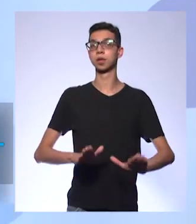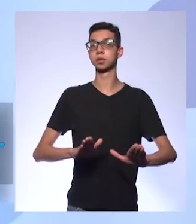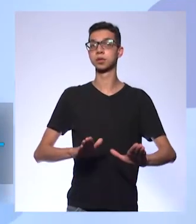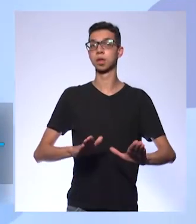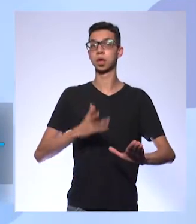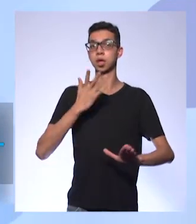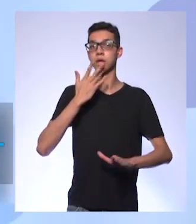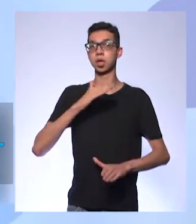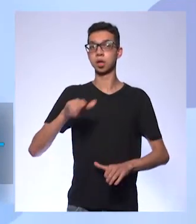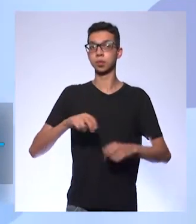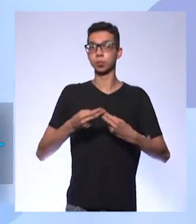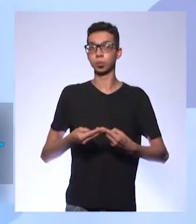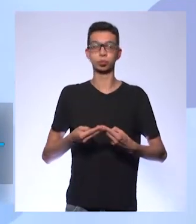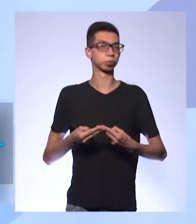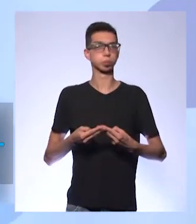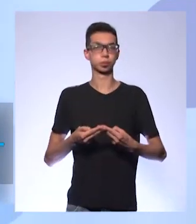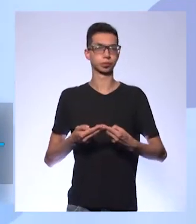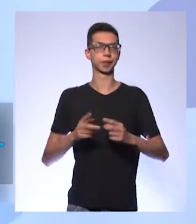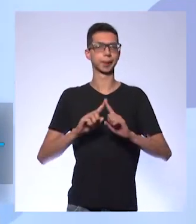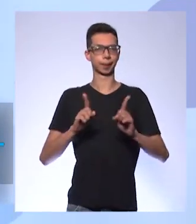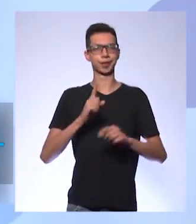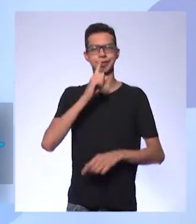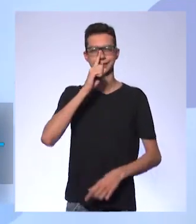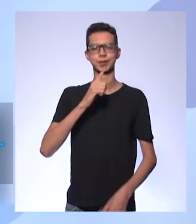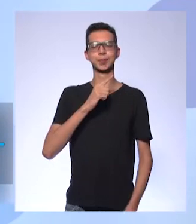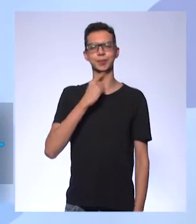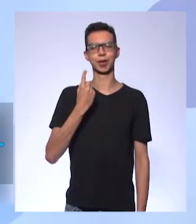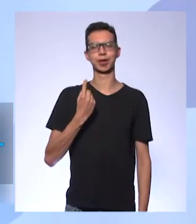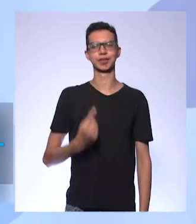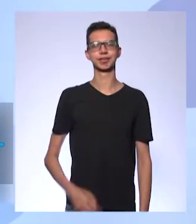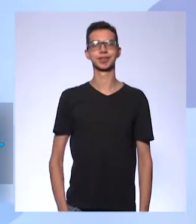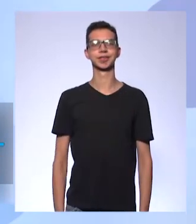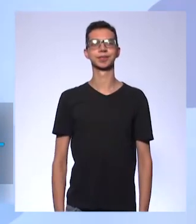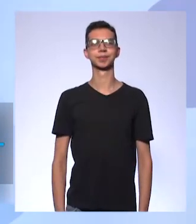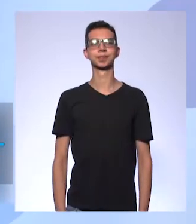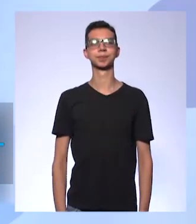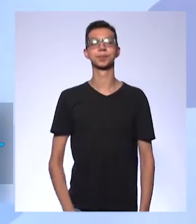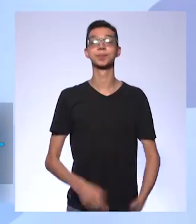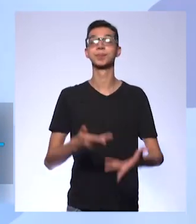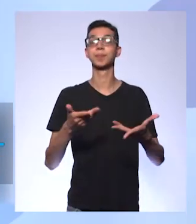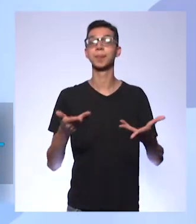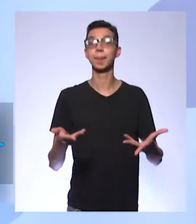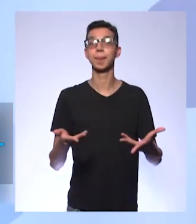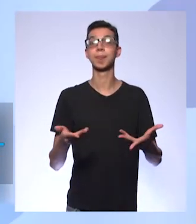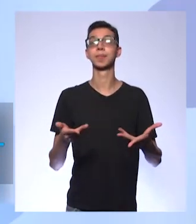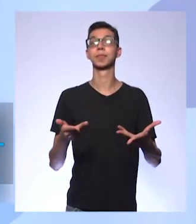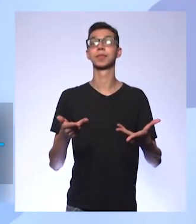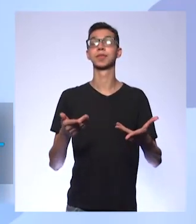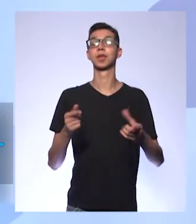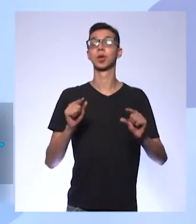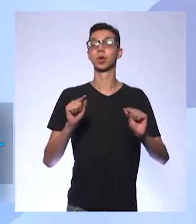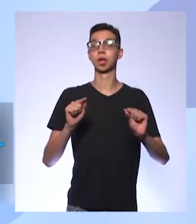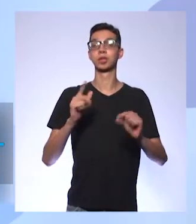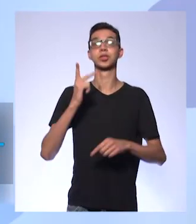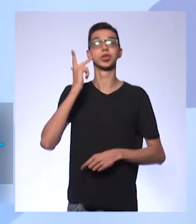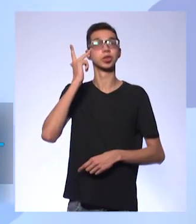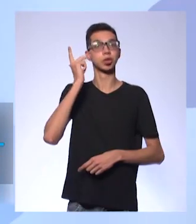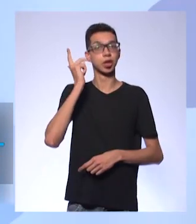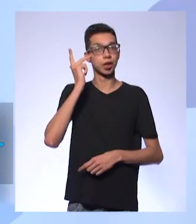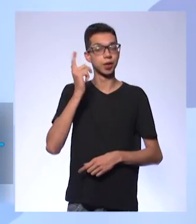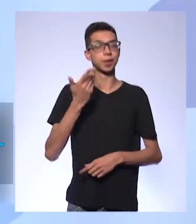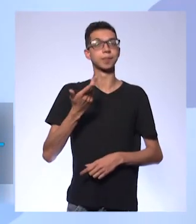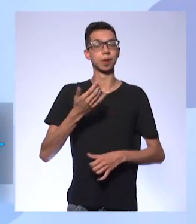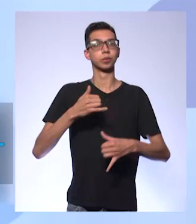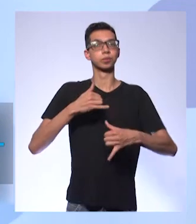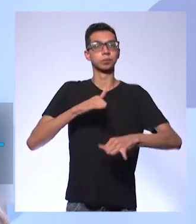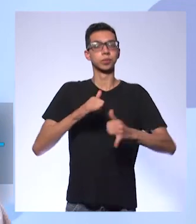sei. Mas é risco de morte, né? Seria o correto, né? É. Bom, galera, e essas condições aí são as condições mais comuns do choque elétrico, né?